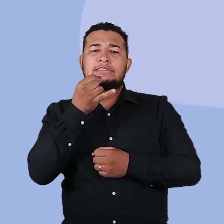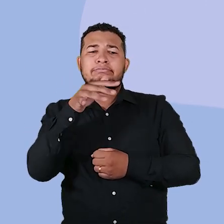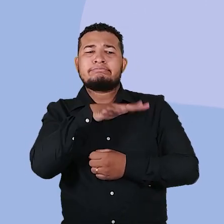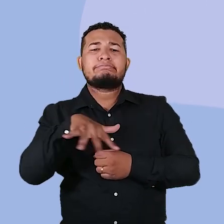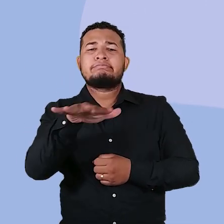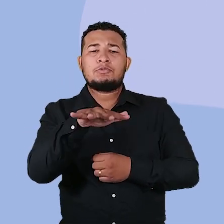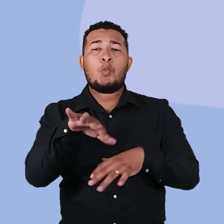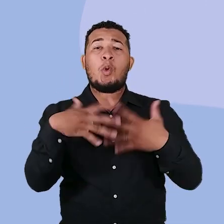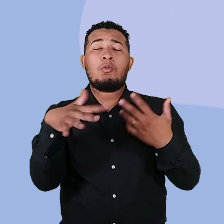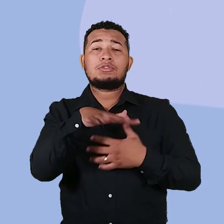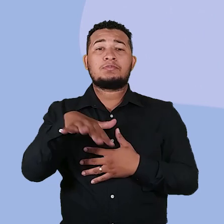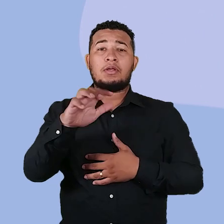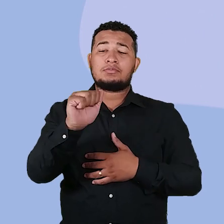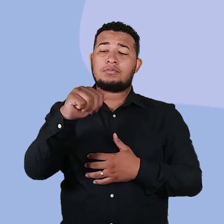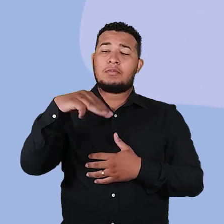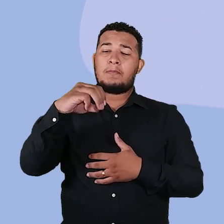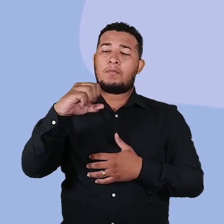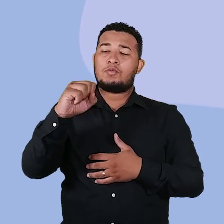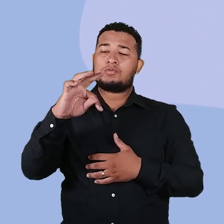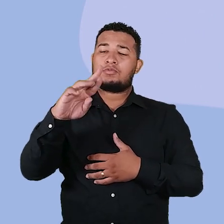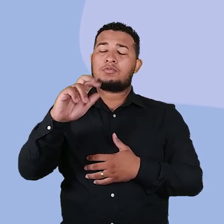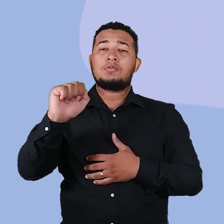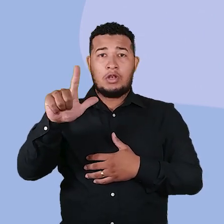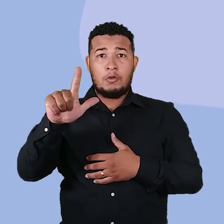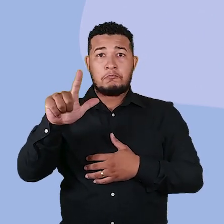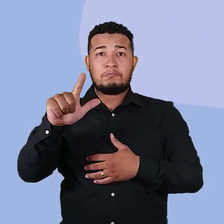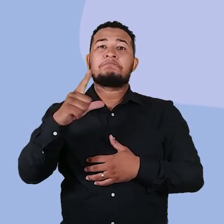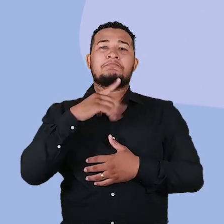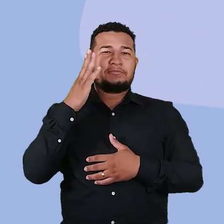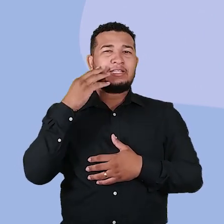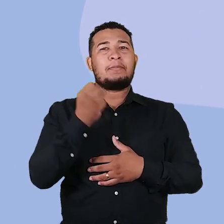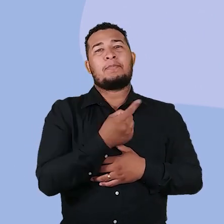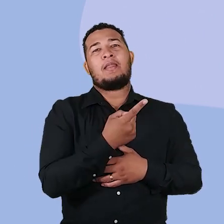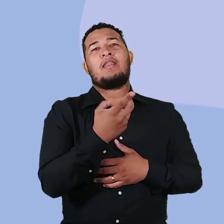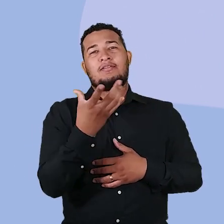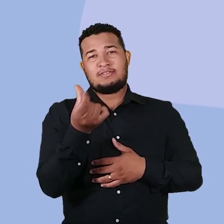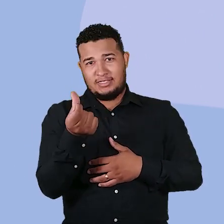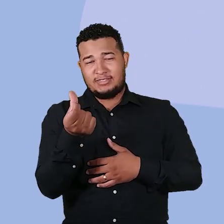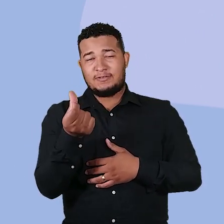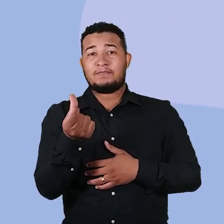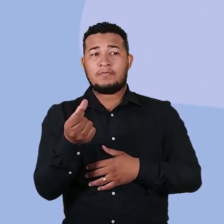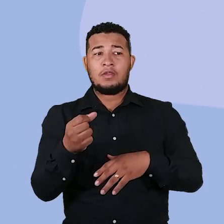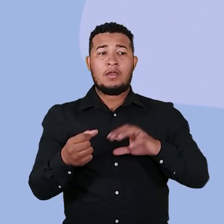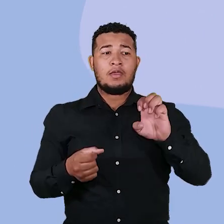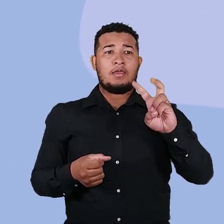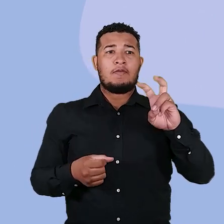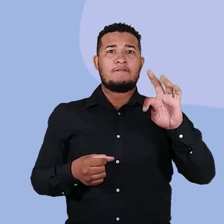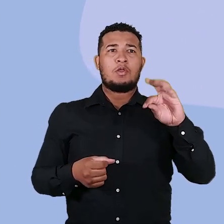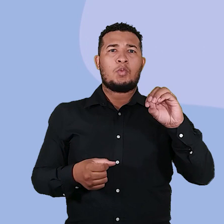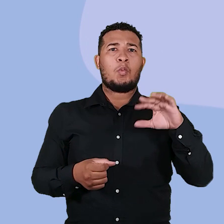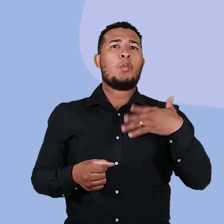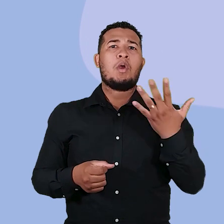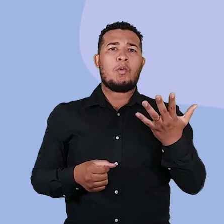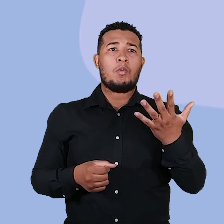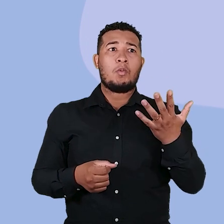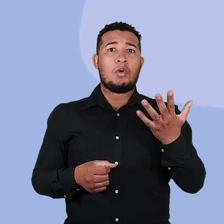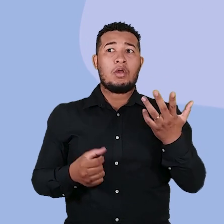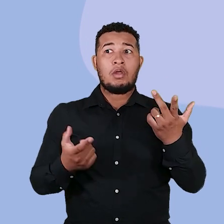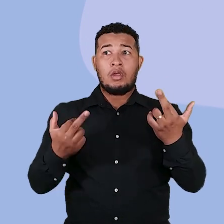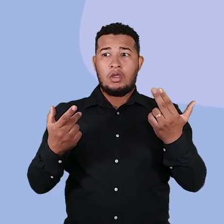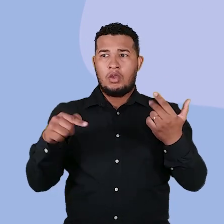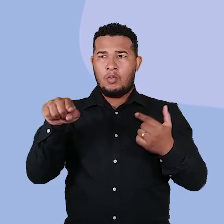para titio aí qual é o espaço amostral tá aí e qual é o evento é ué mas peraí